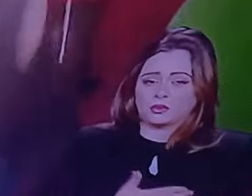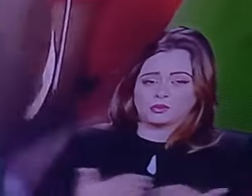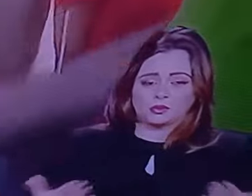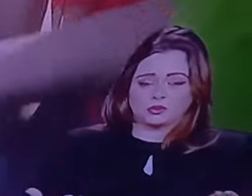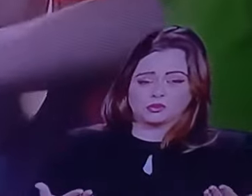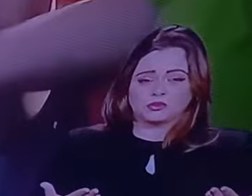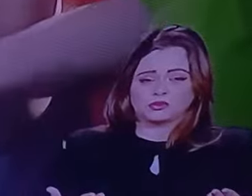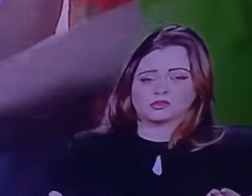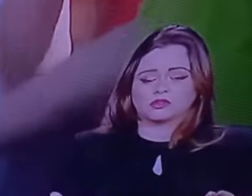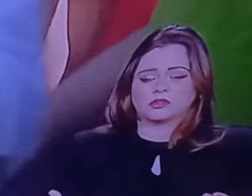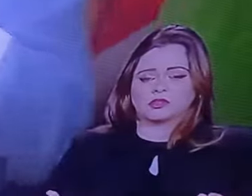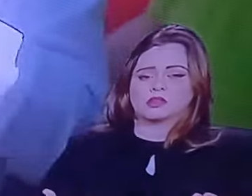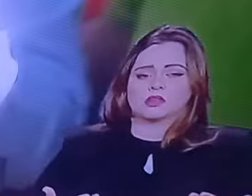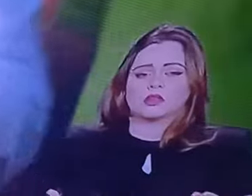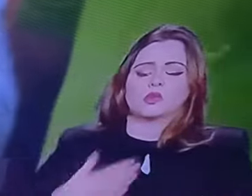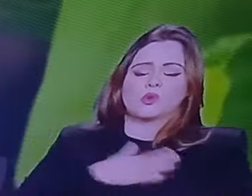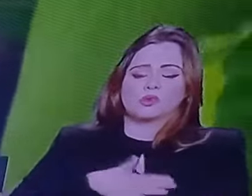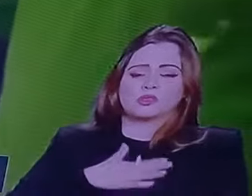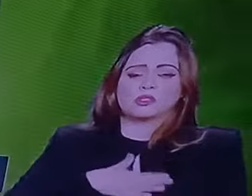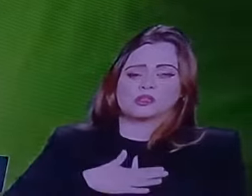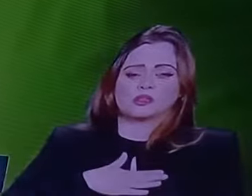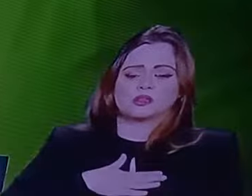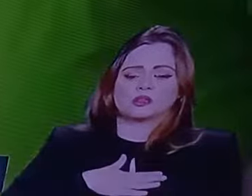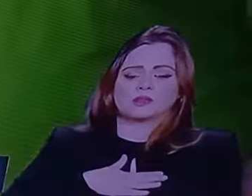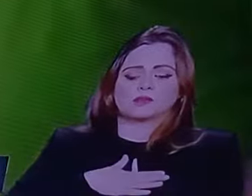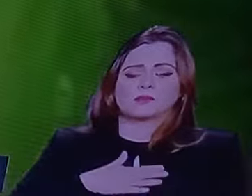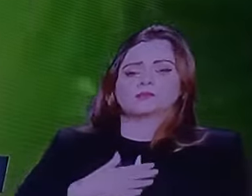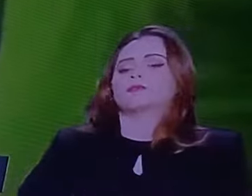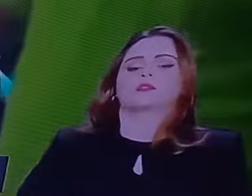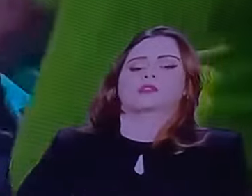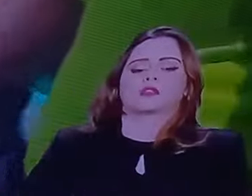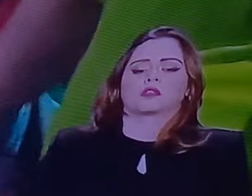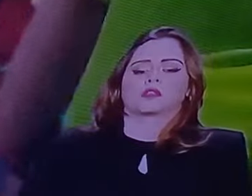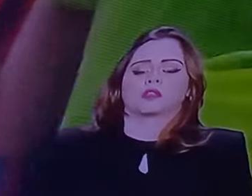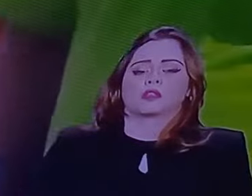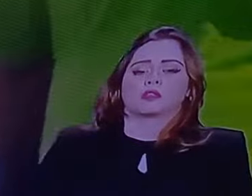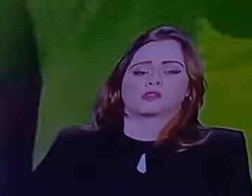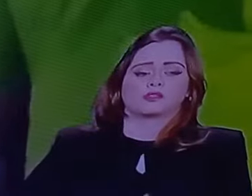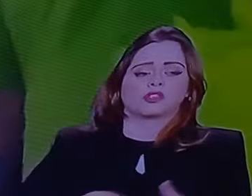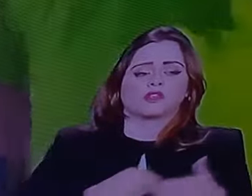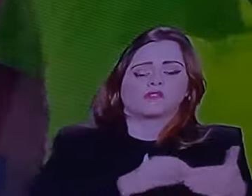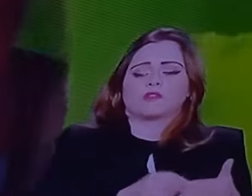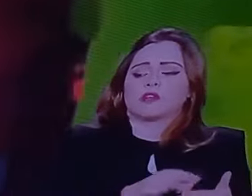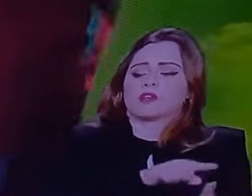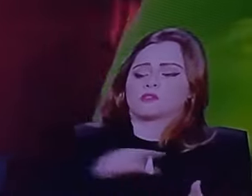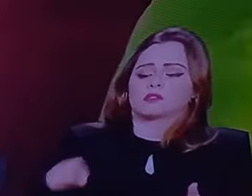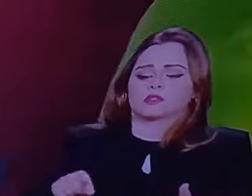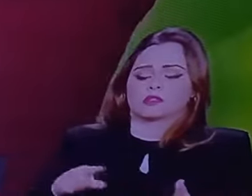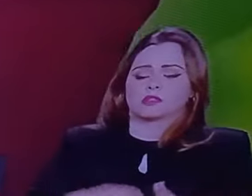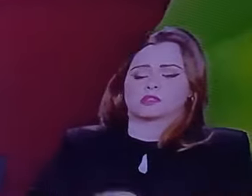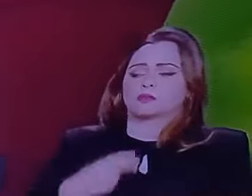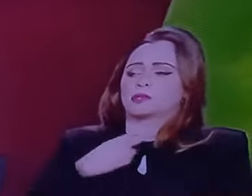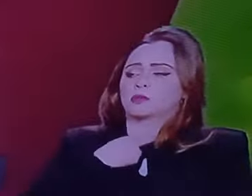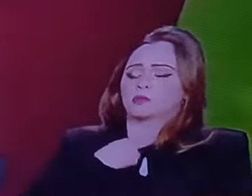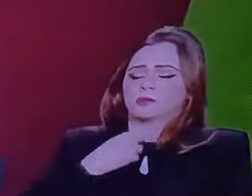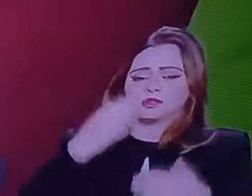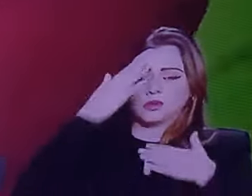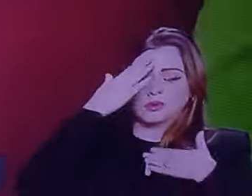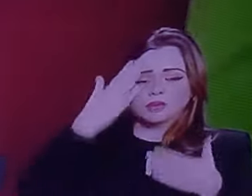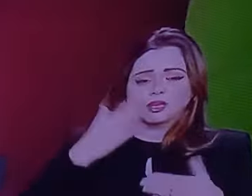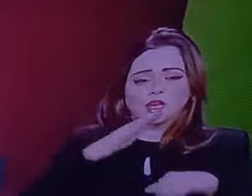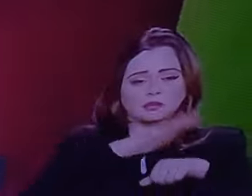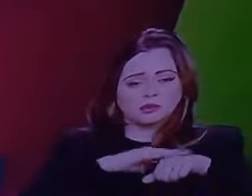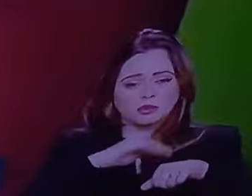companheiras, eu queria estar vendo vocês, mas eu não posso. Companheiro da imprensa, obrigado pelo